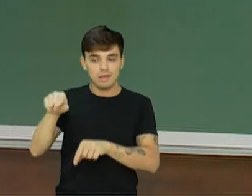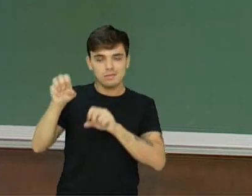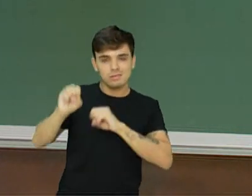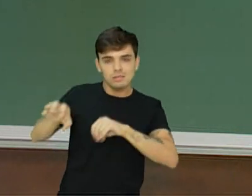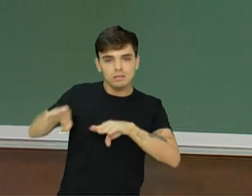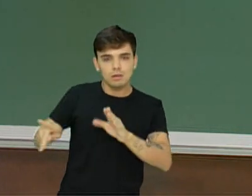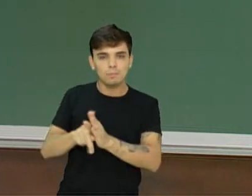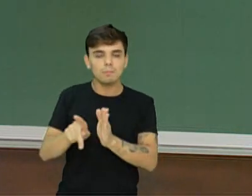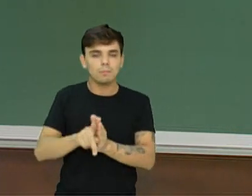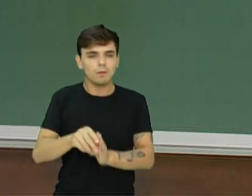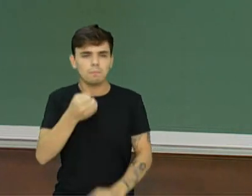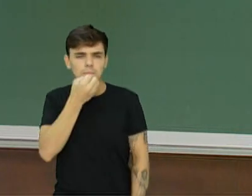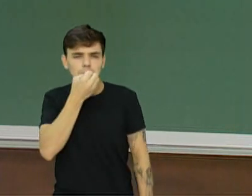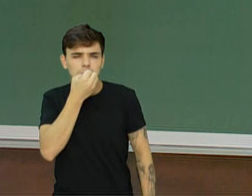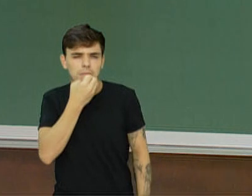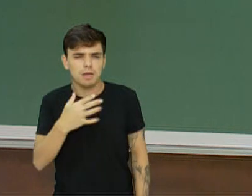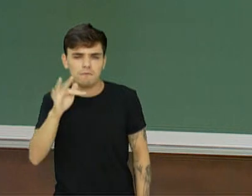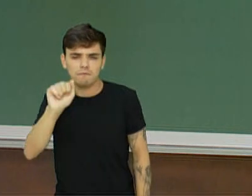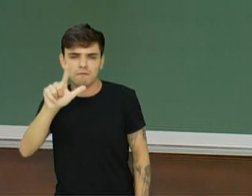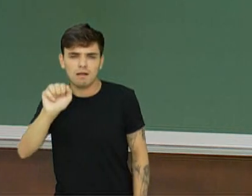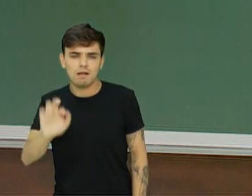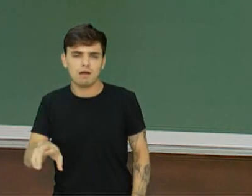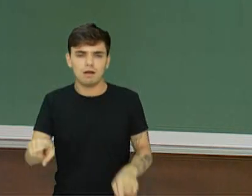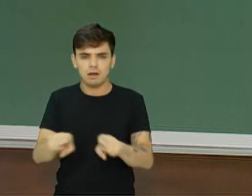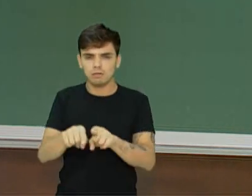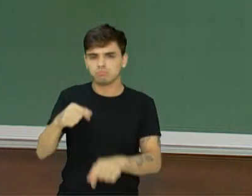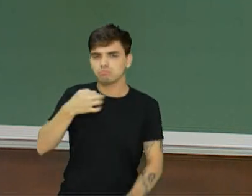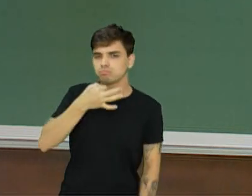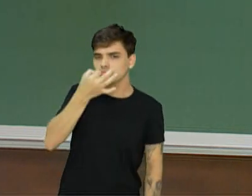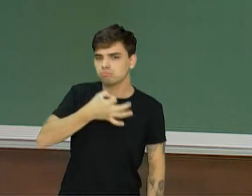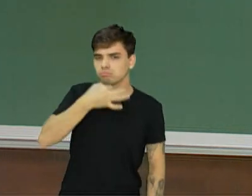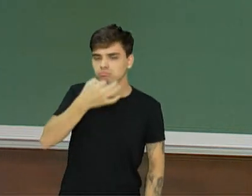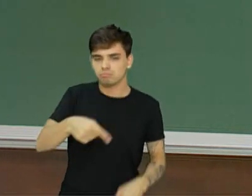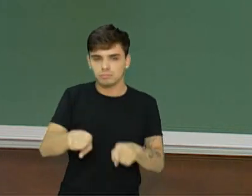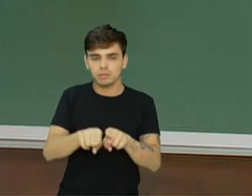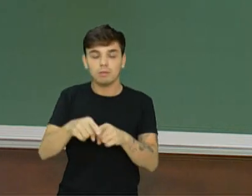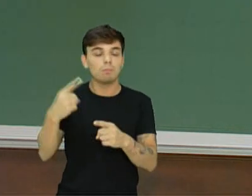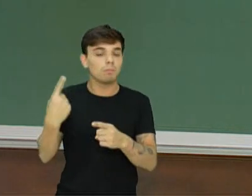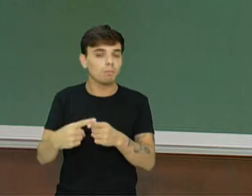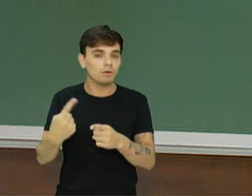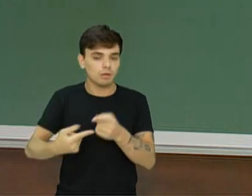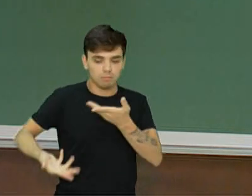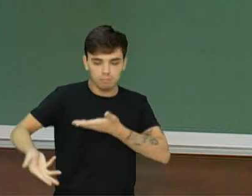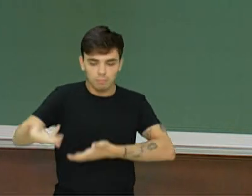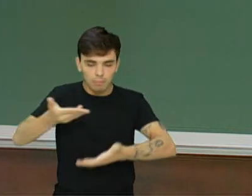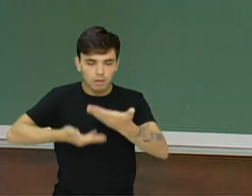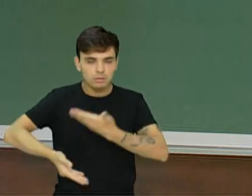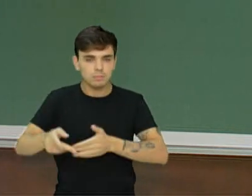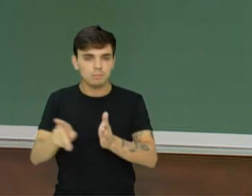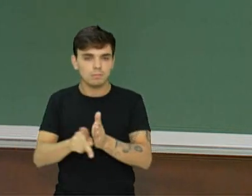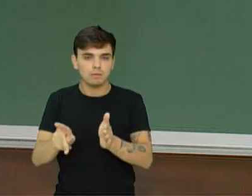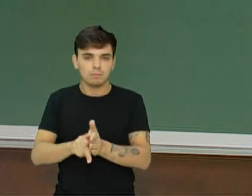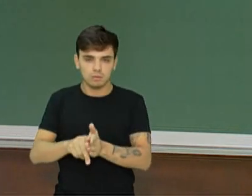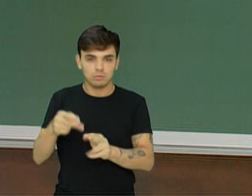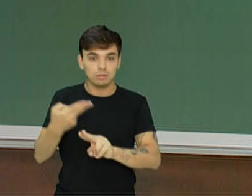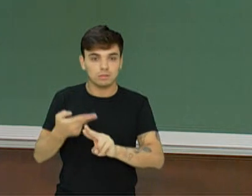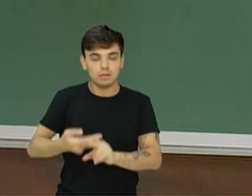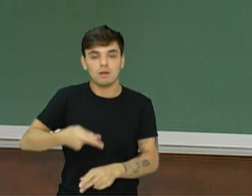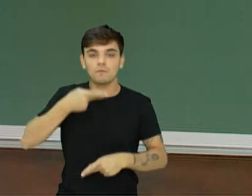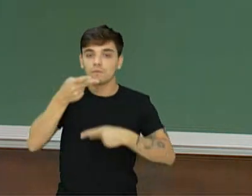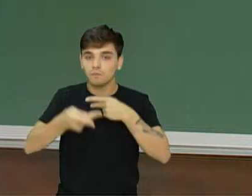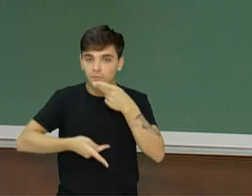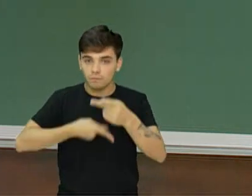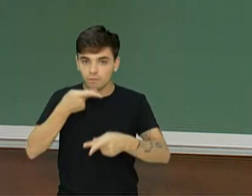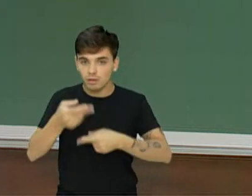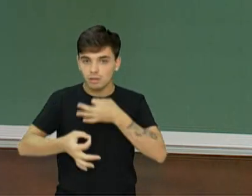ensinavam a arte do bem falar, retórica, oratória, porque participando através da fala é